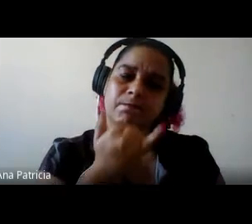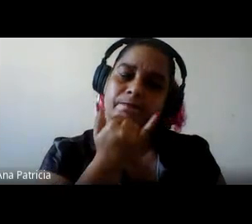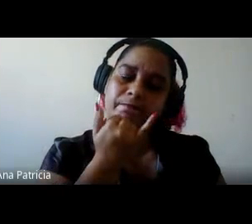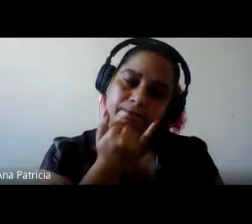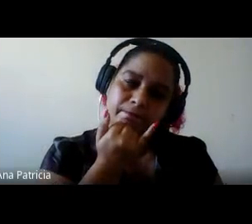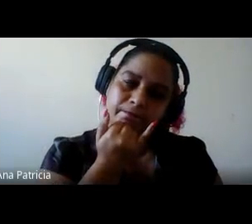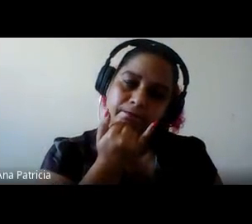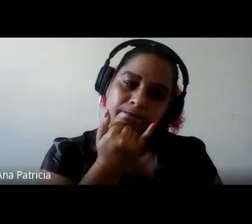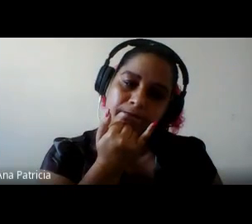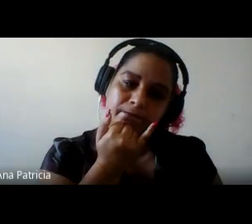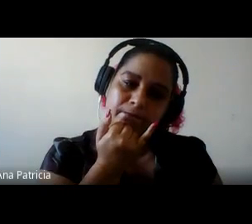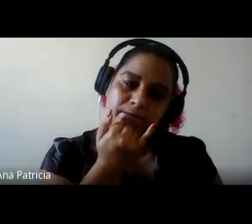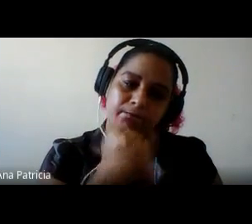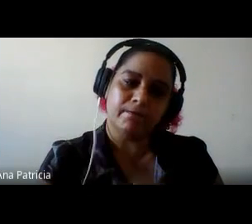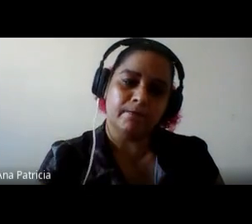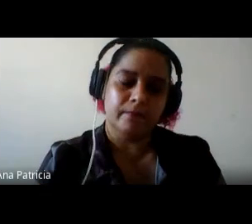Ó.